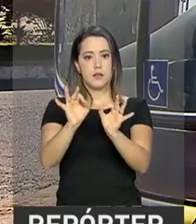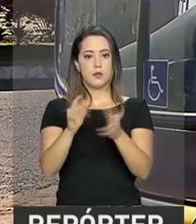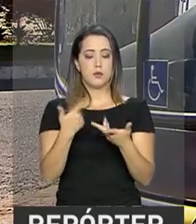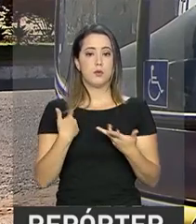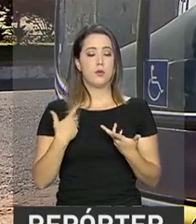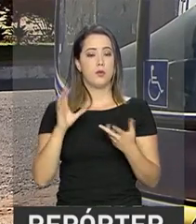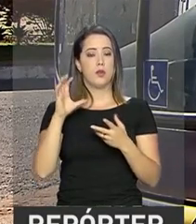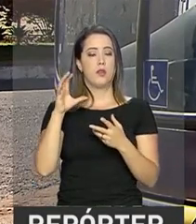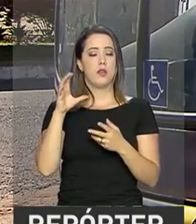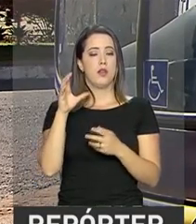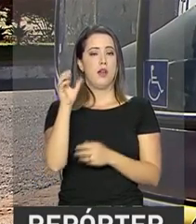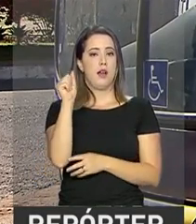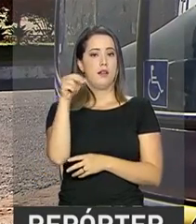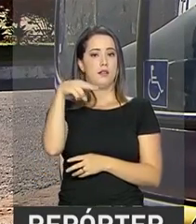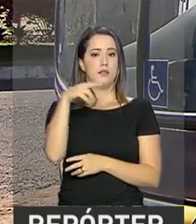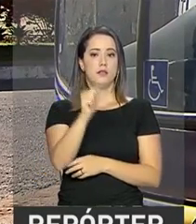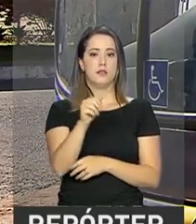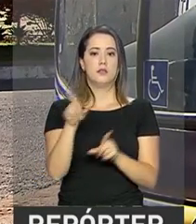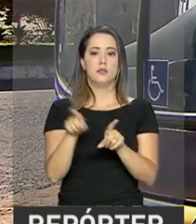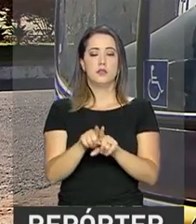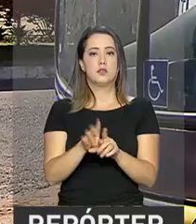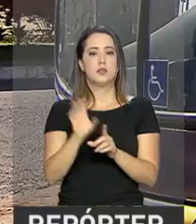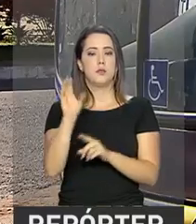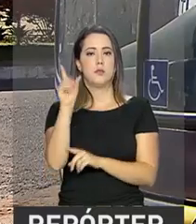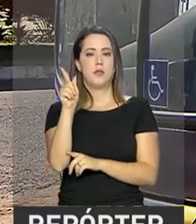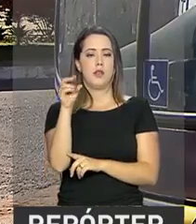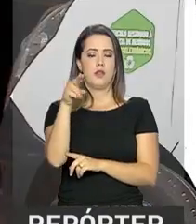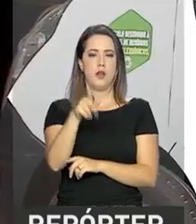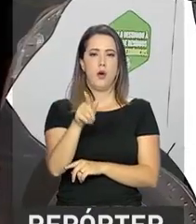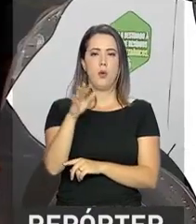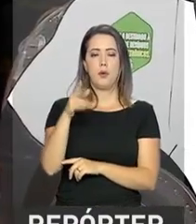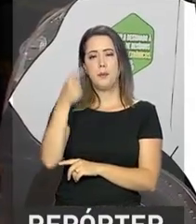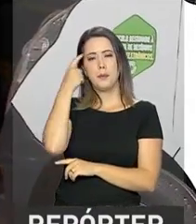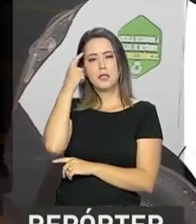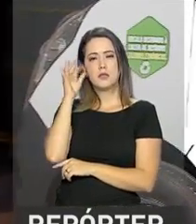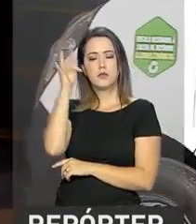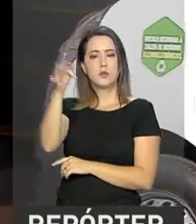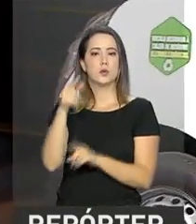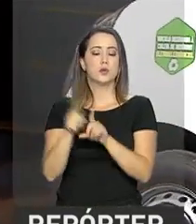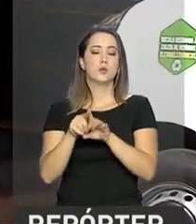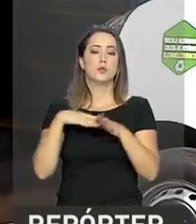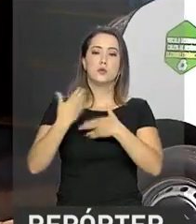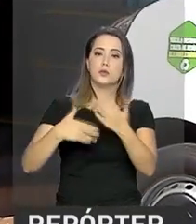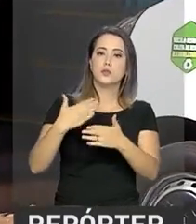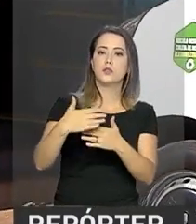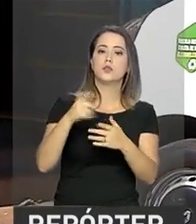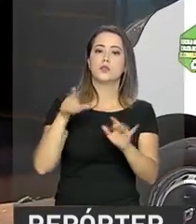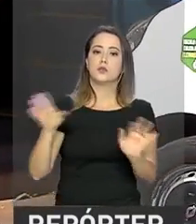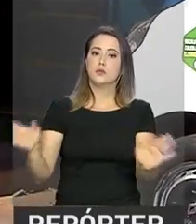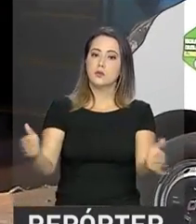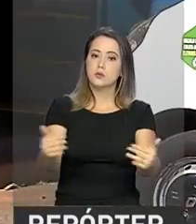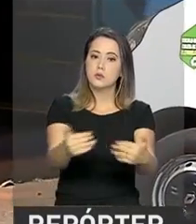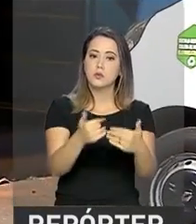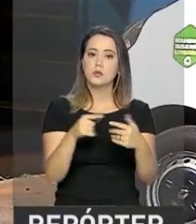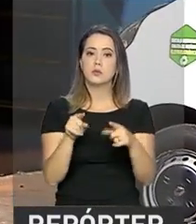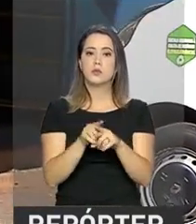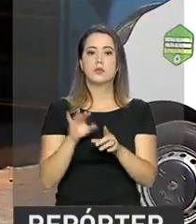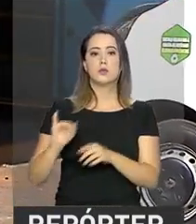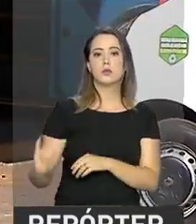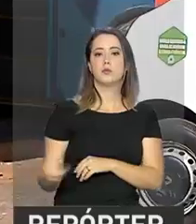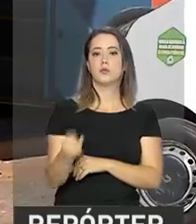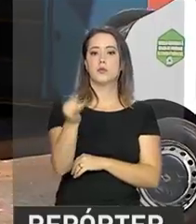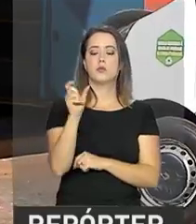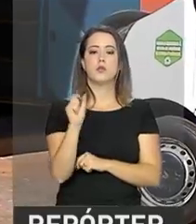agência nacional de águas ea ong programando futuro desenvolver uma campanha semeando oportunidades